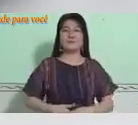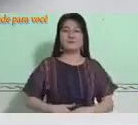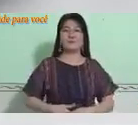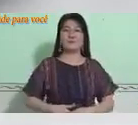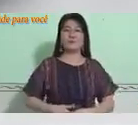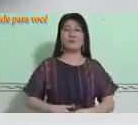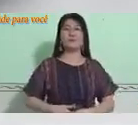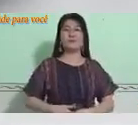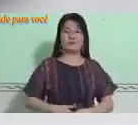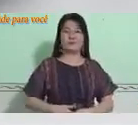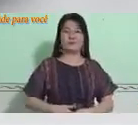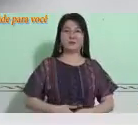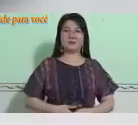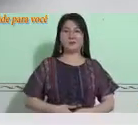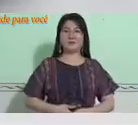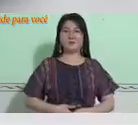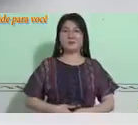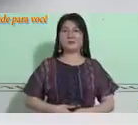por exemplo.